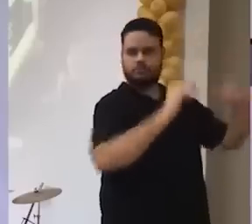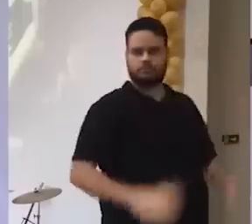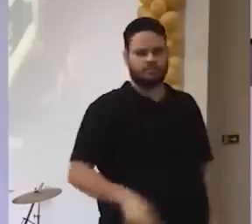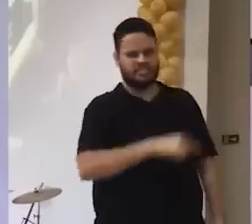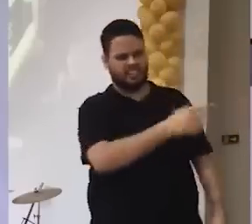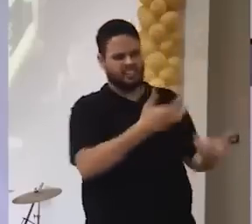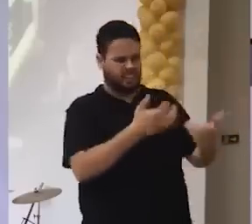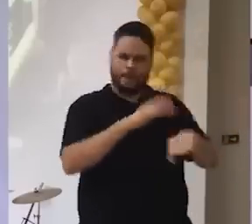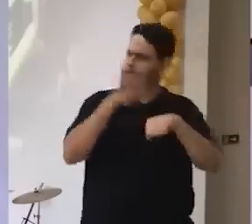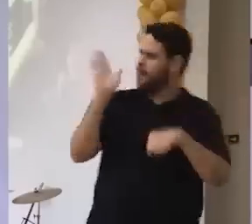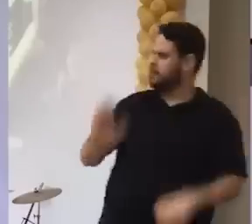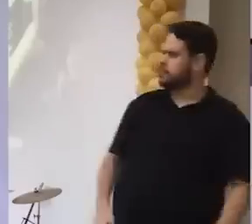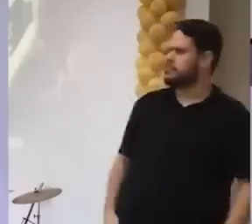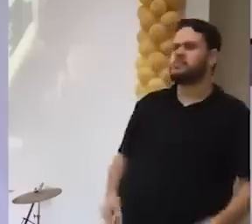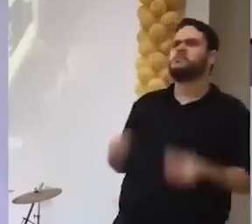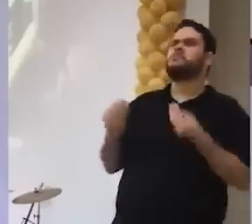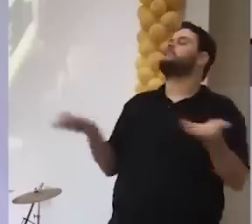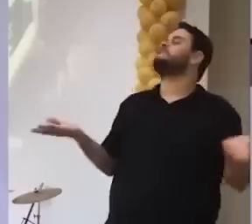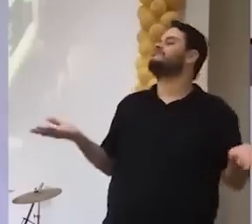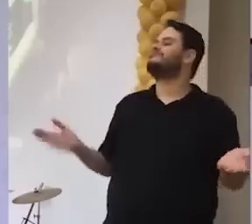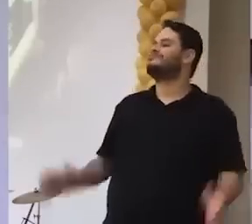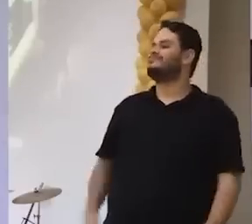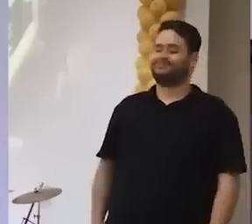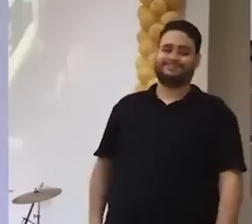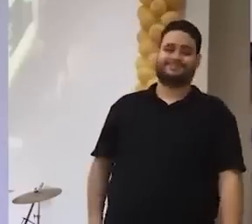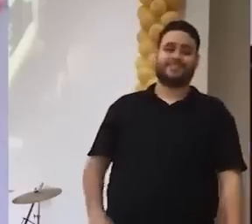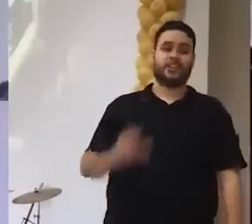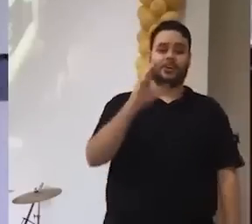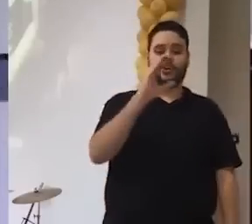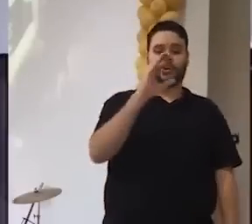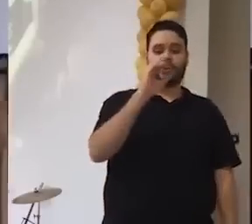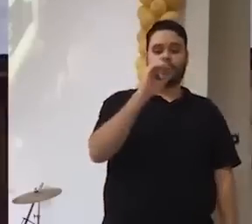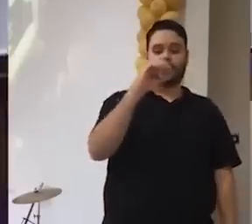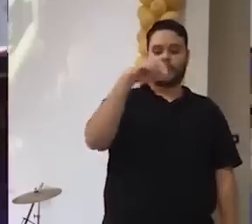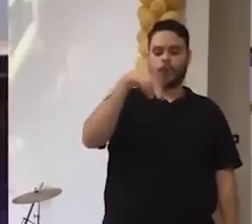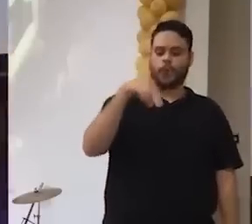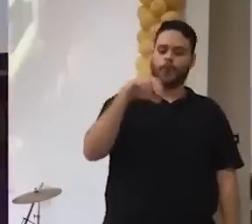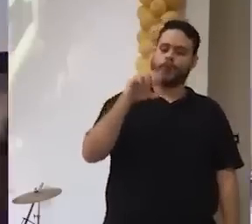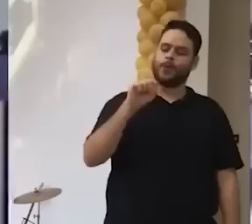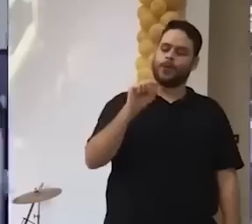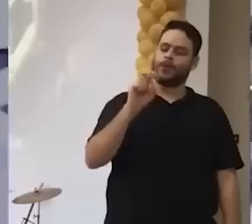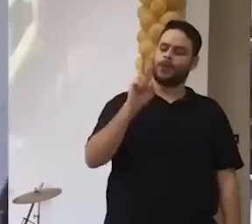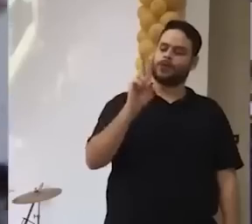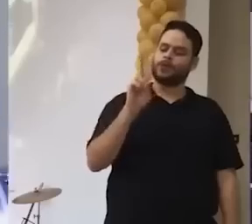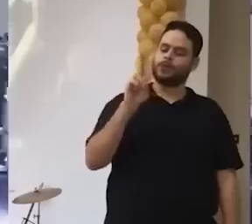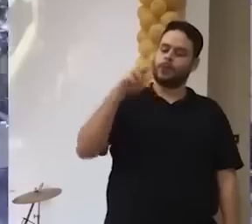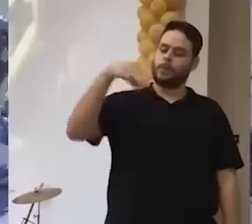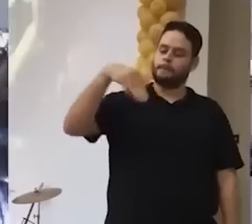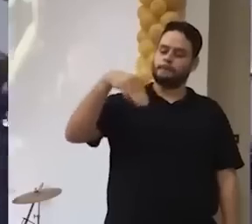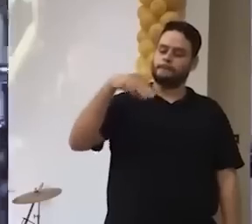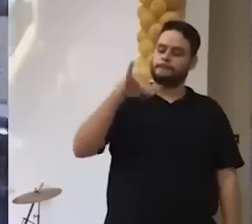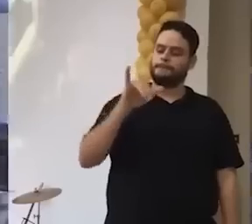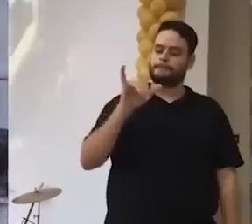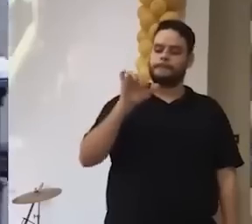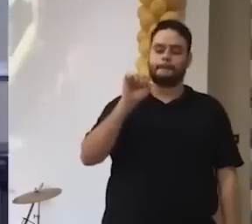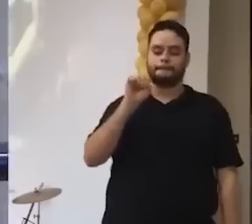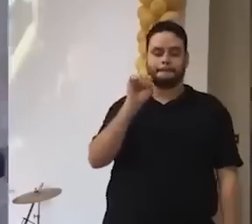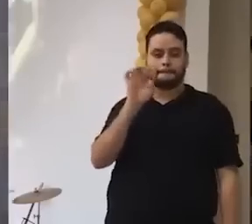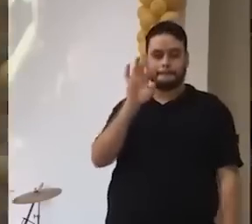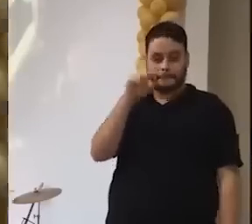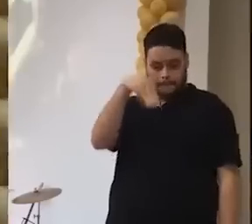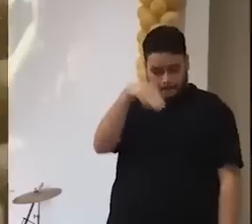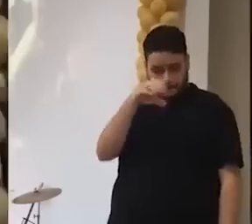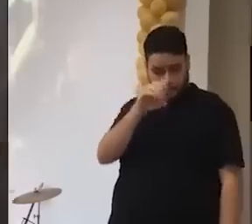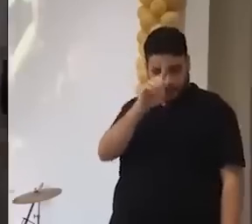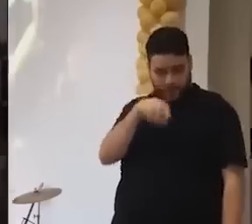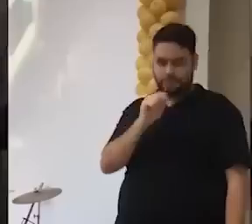isso? Consumismo. Então vou lhe dar uma definição de consumismo. Consumismo é quando você compra o que você não